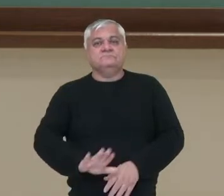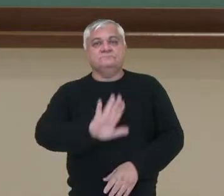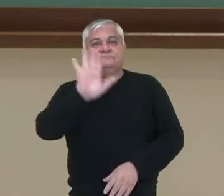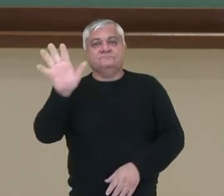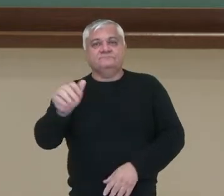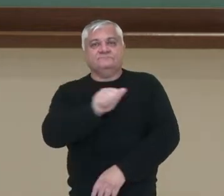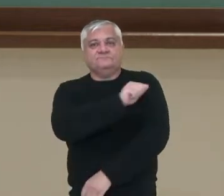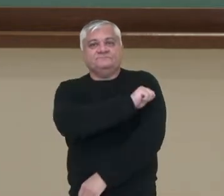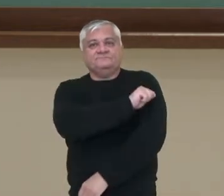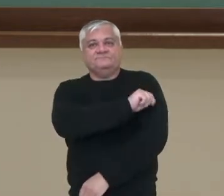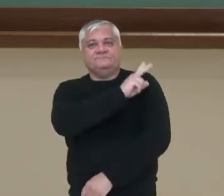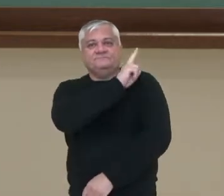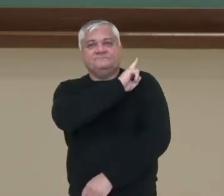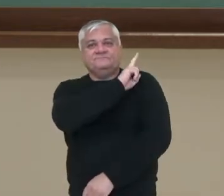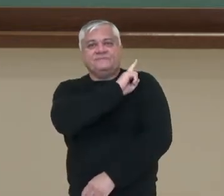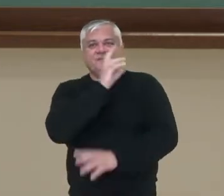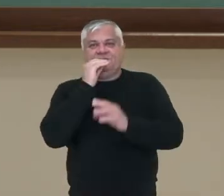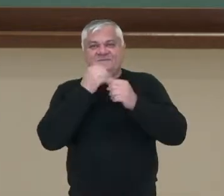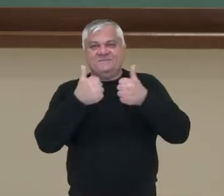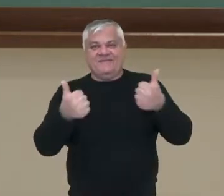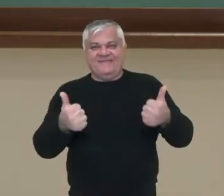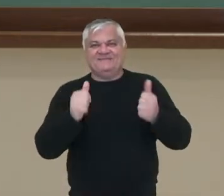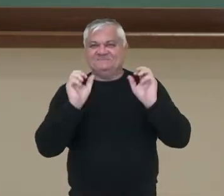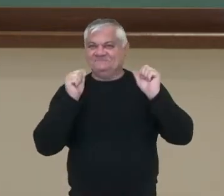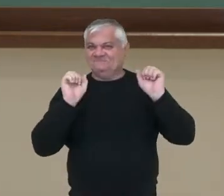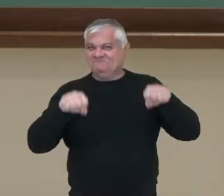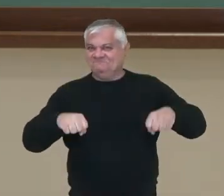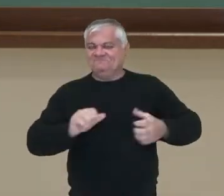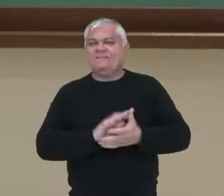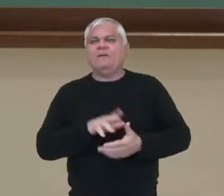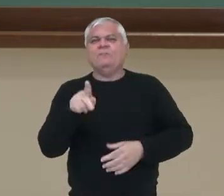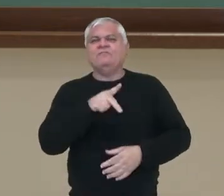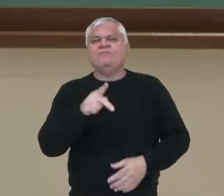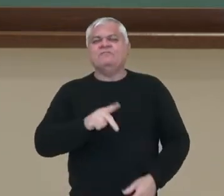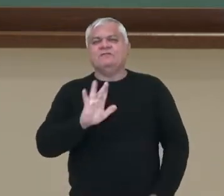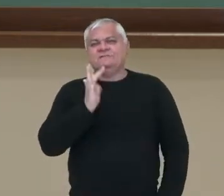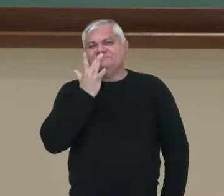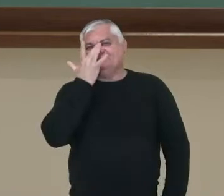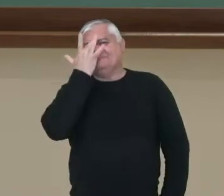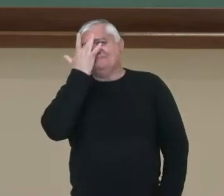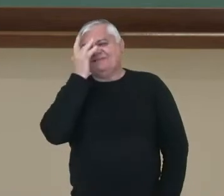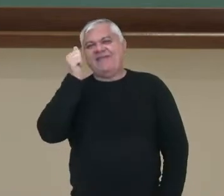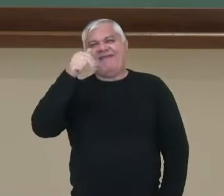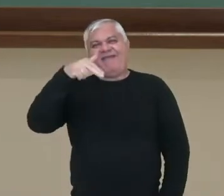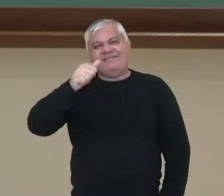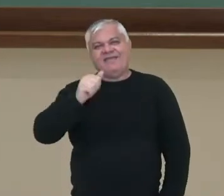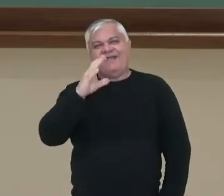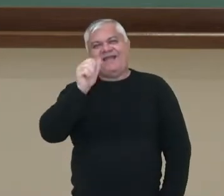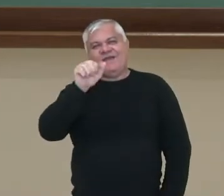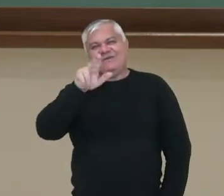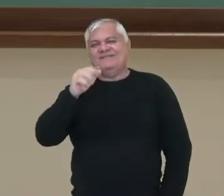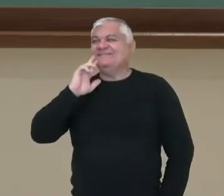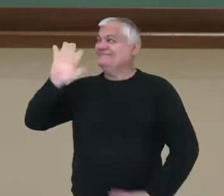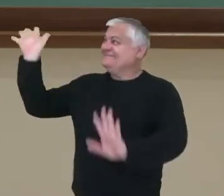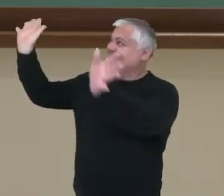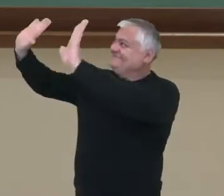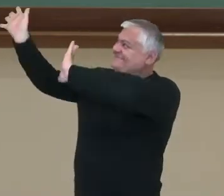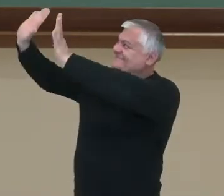Olá, estudantes da segunda série, tudo bem? Espero que sim. Eu sou a professora Ana Carolina, hoje estamos aqui com o Ronaldo